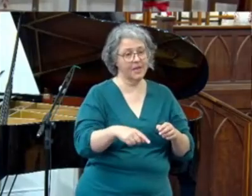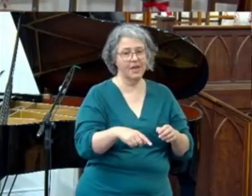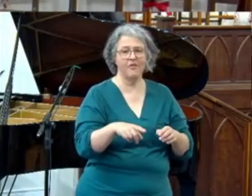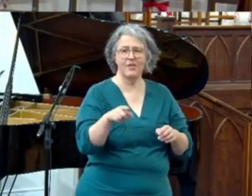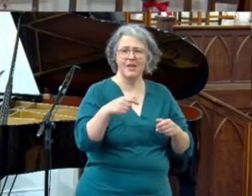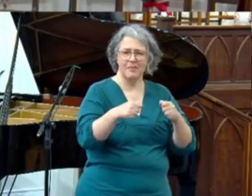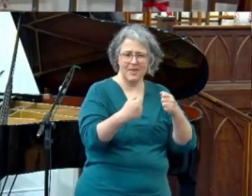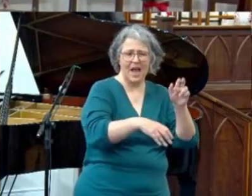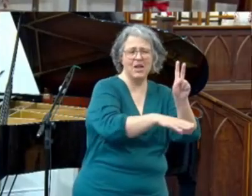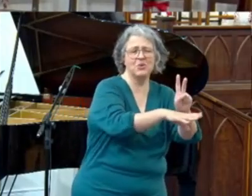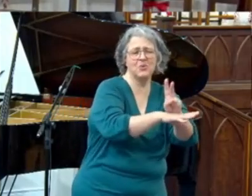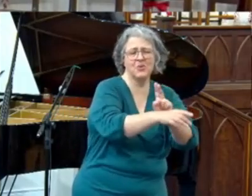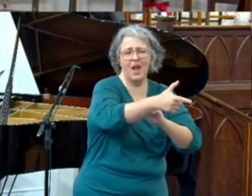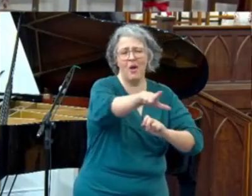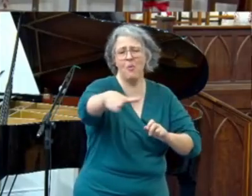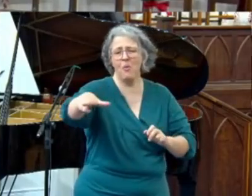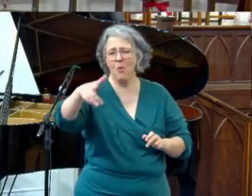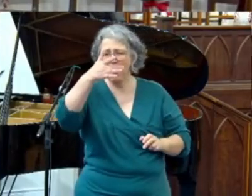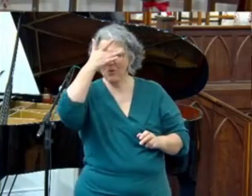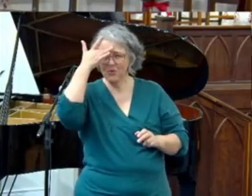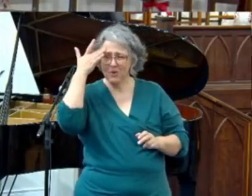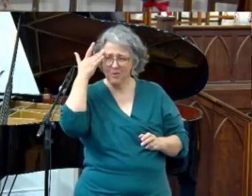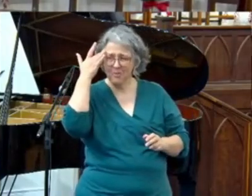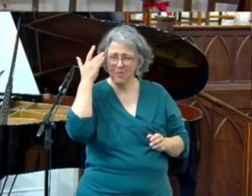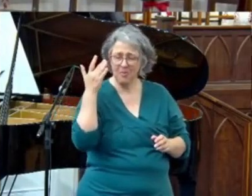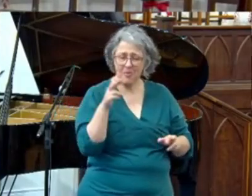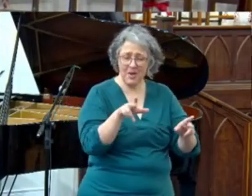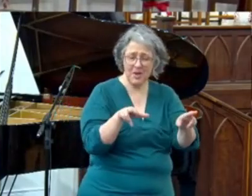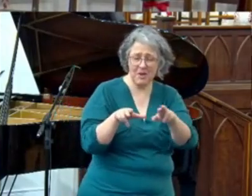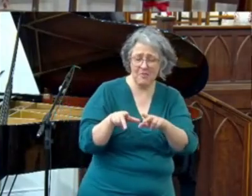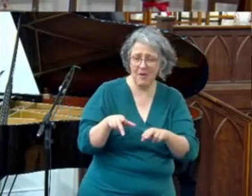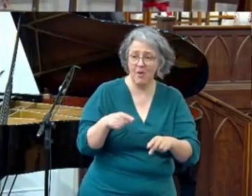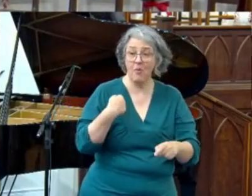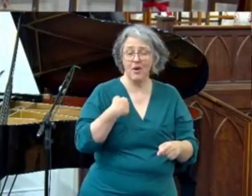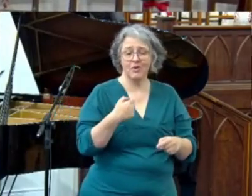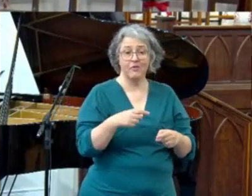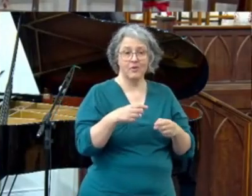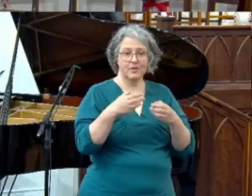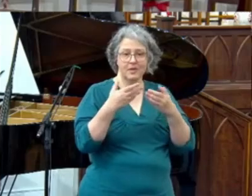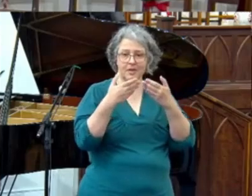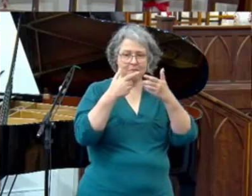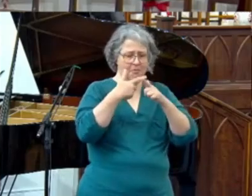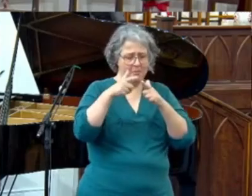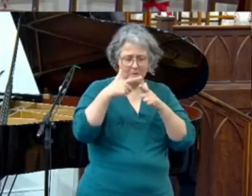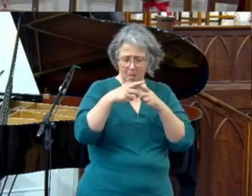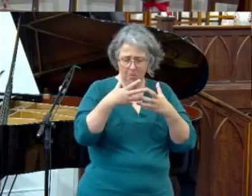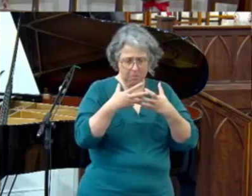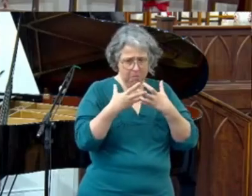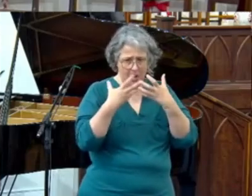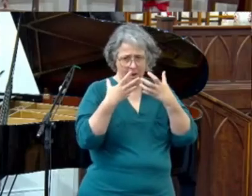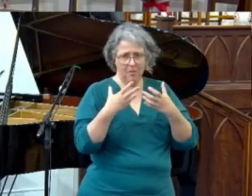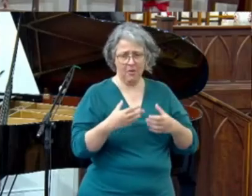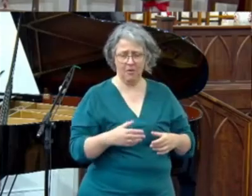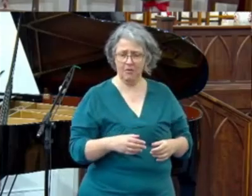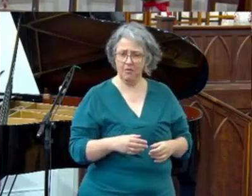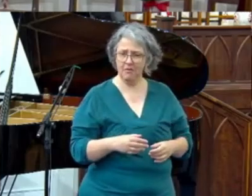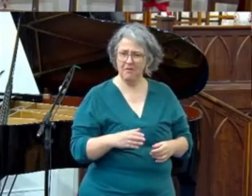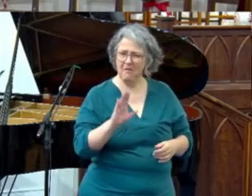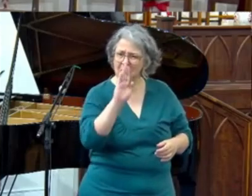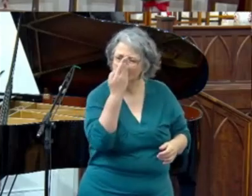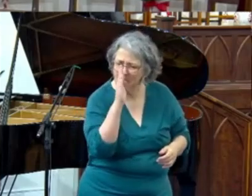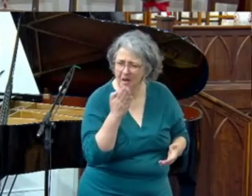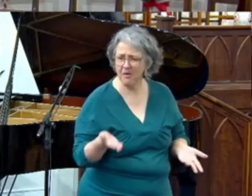seu olho, quando você tem uma trave no seu próprio? Hipócrita,